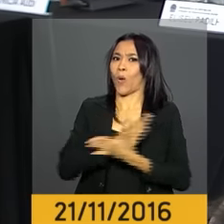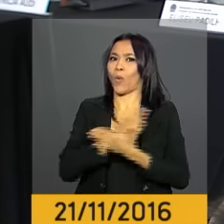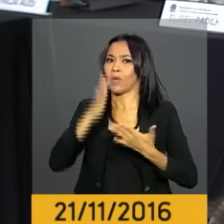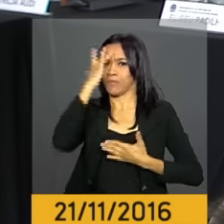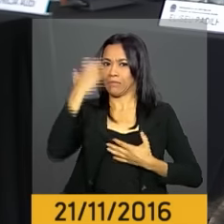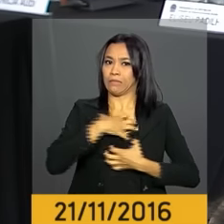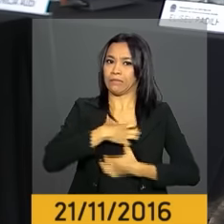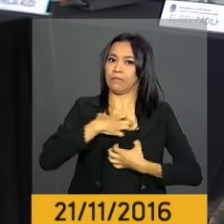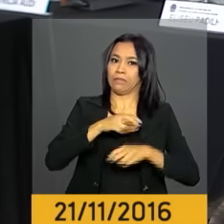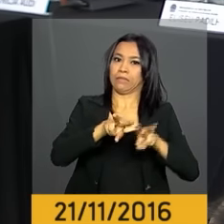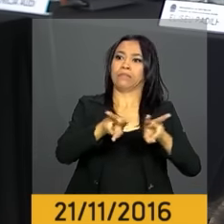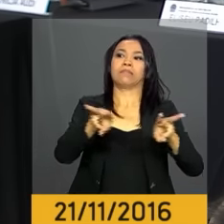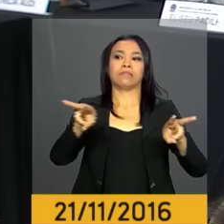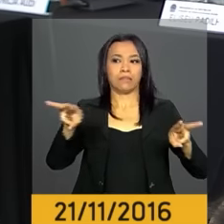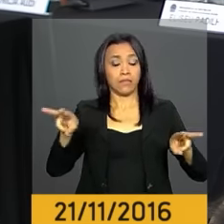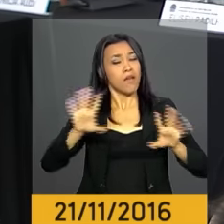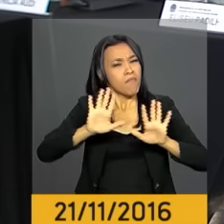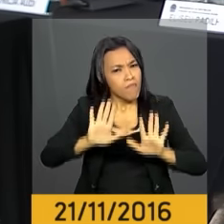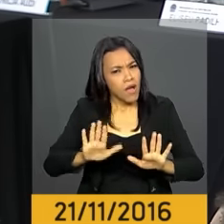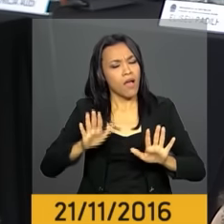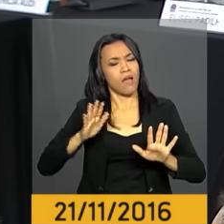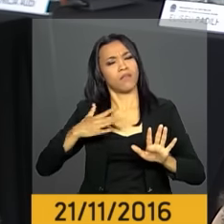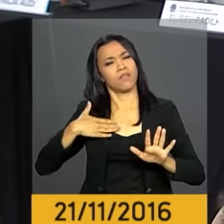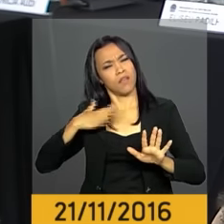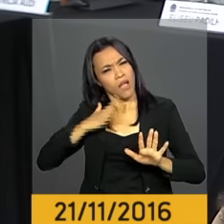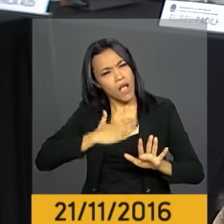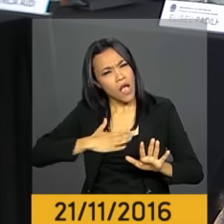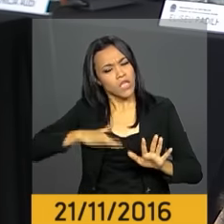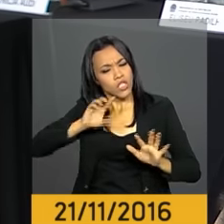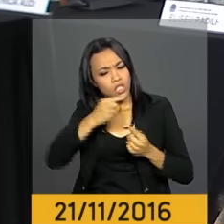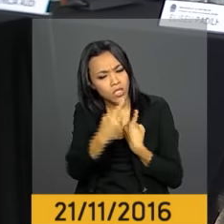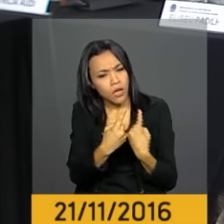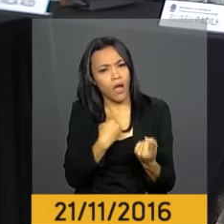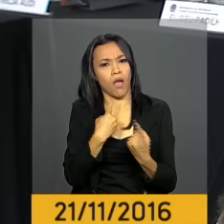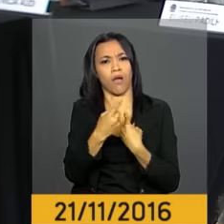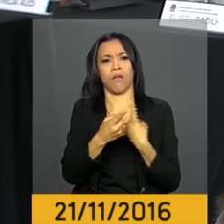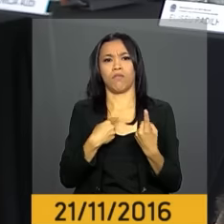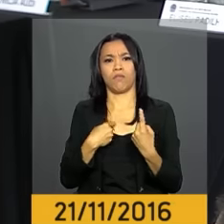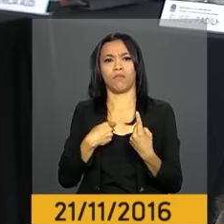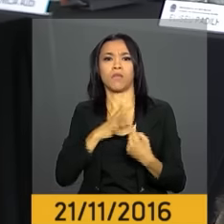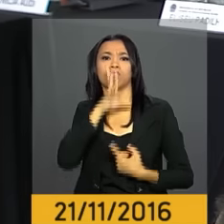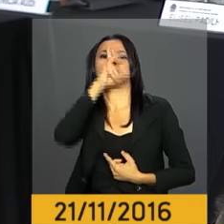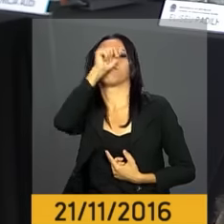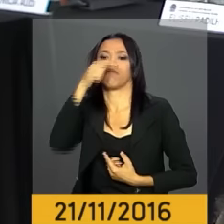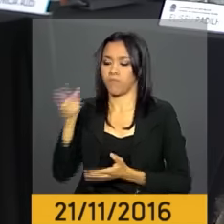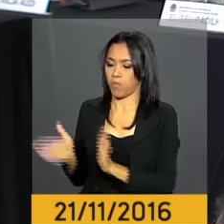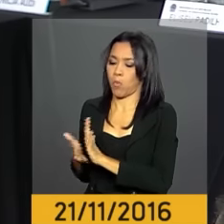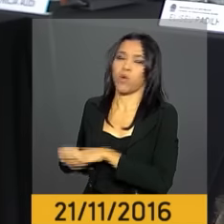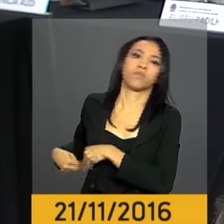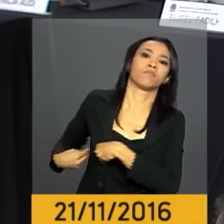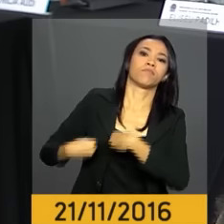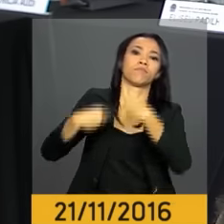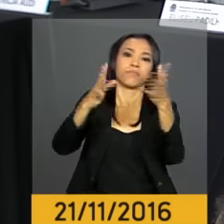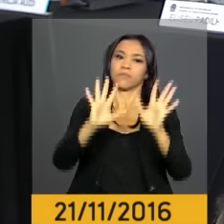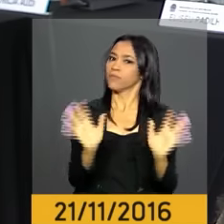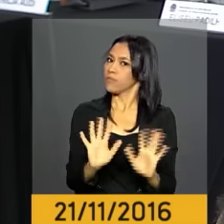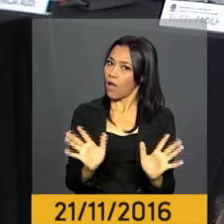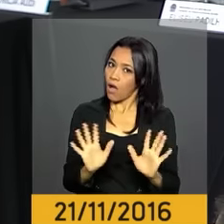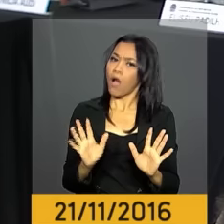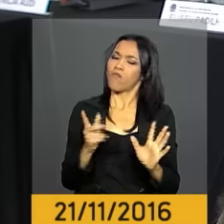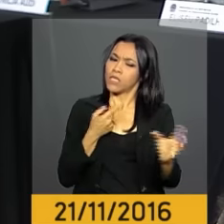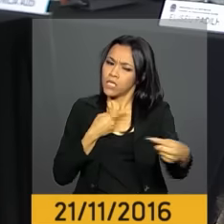nós conduziremos todo o processo com muito diálogo e profundo sentido de